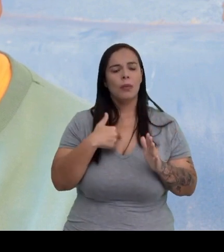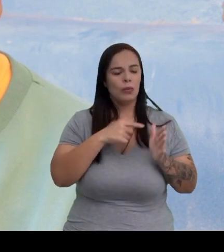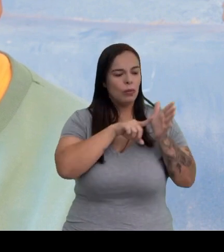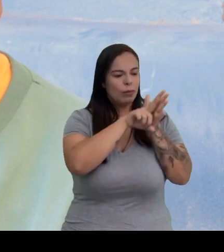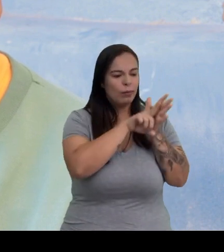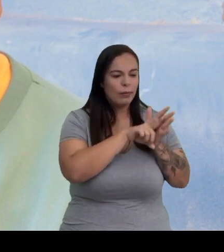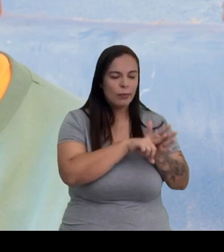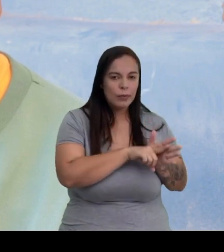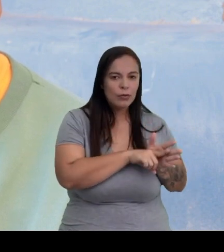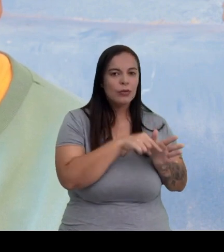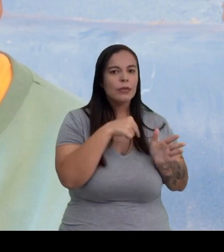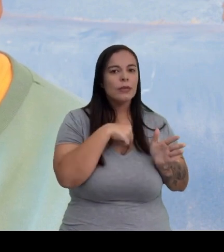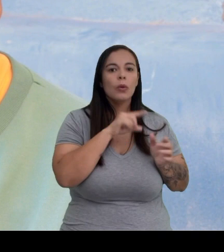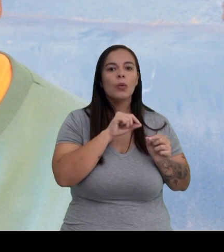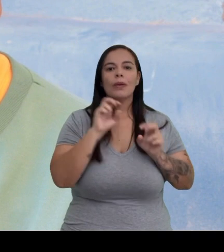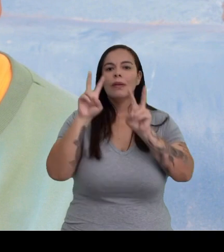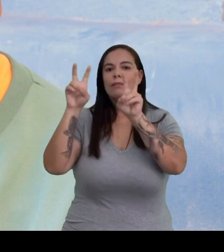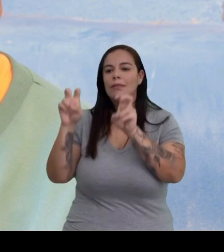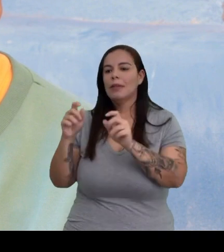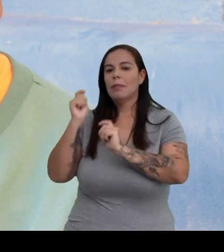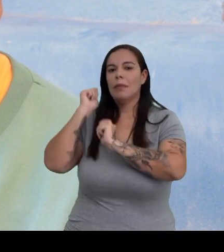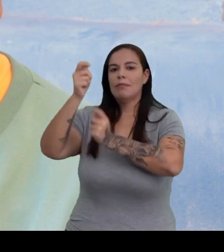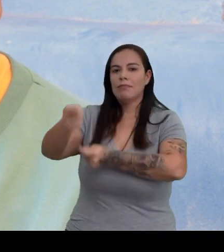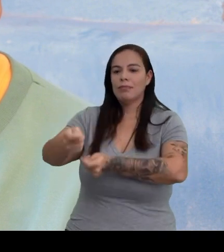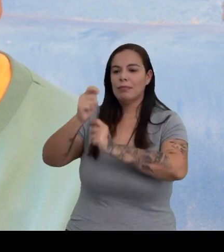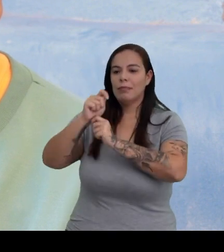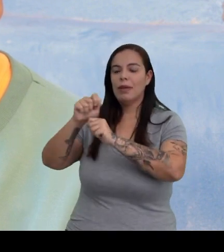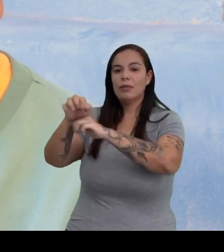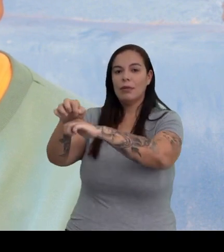essa pesquisa relacionada principalmente com a pesca de arrasto.